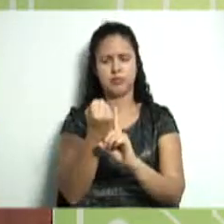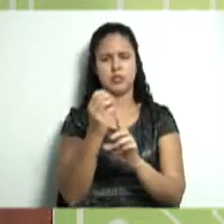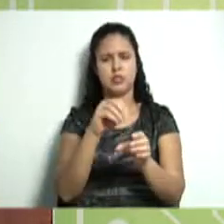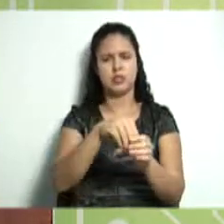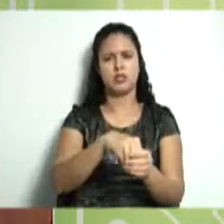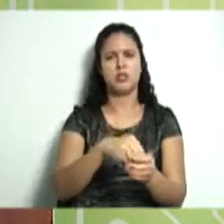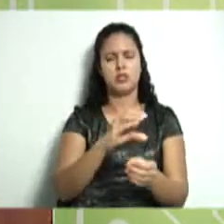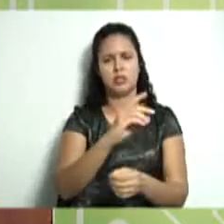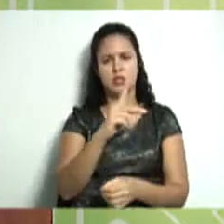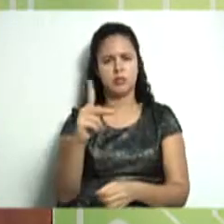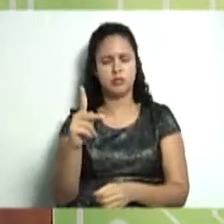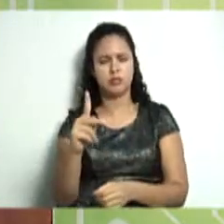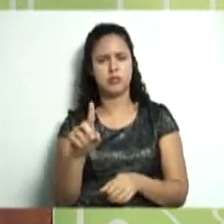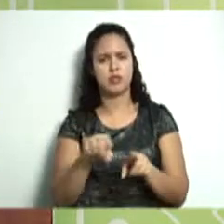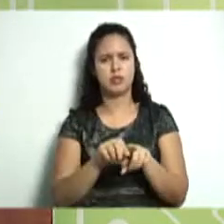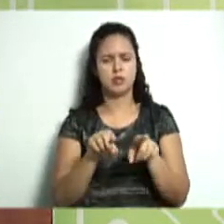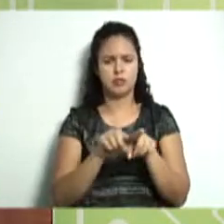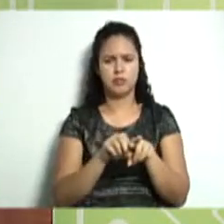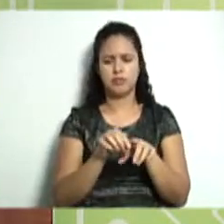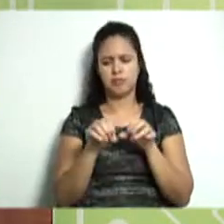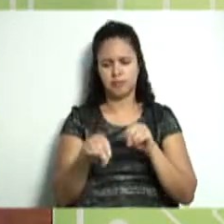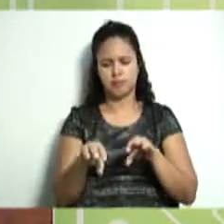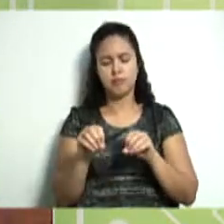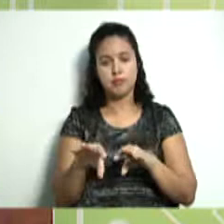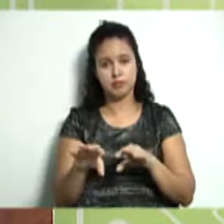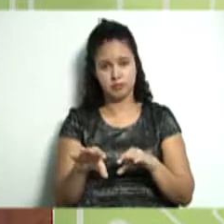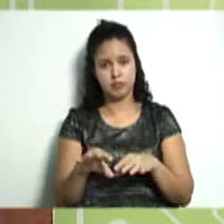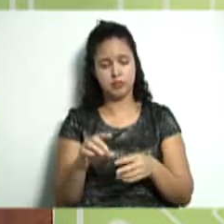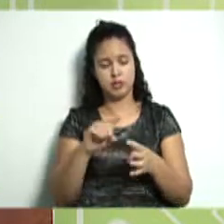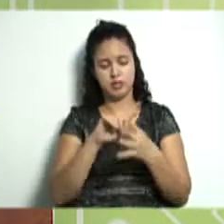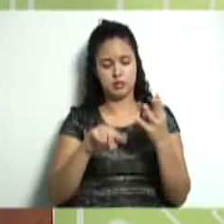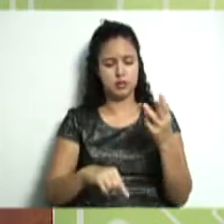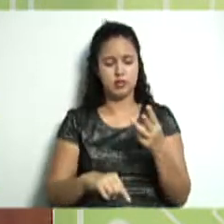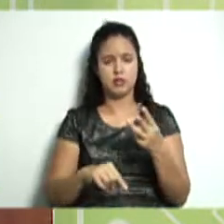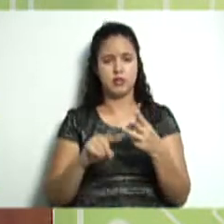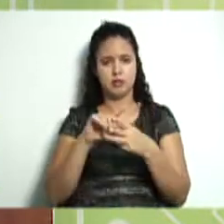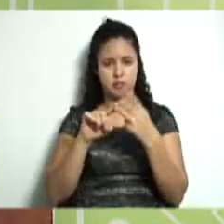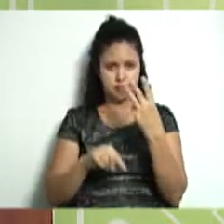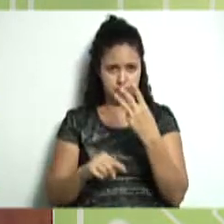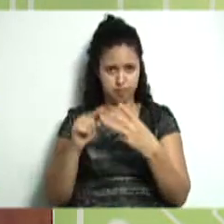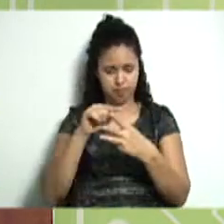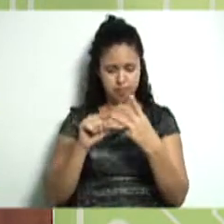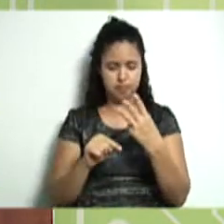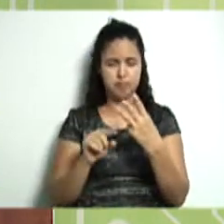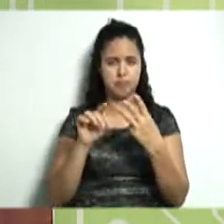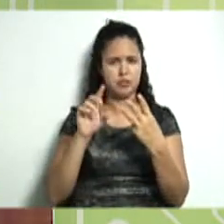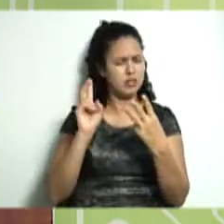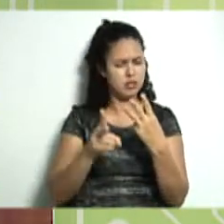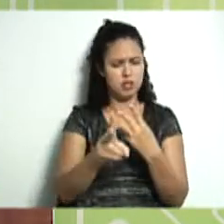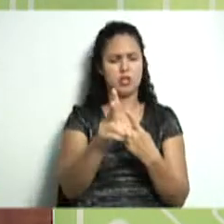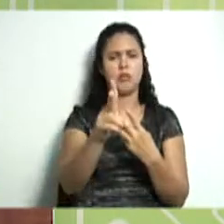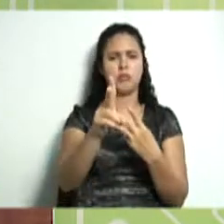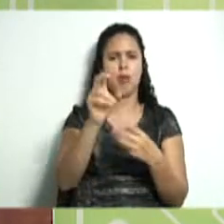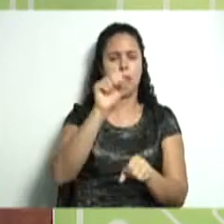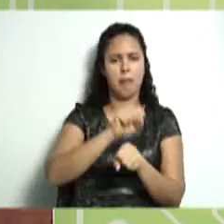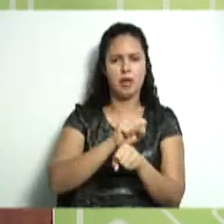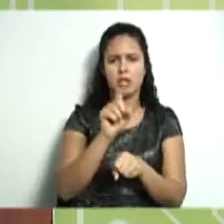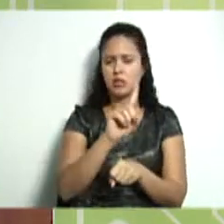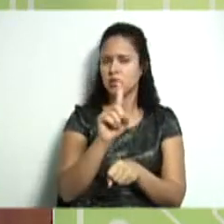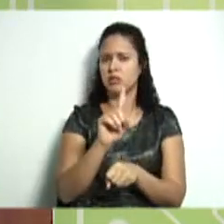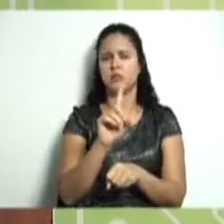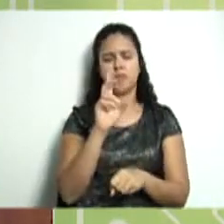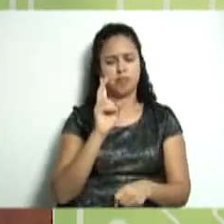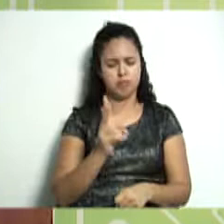realizadas e educacionais. Essas três atividades, elas são constantes e elas devem ser